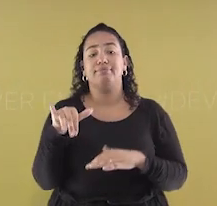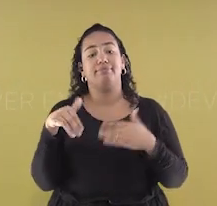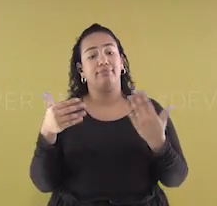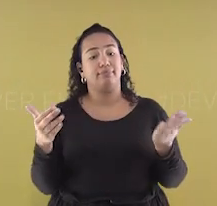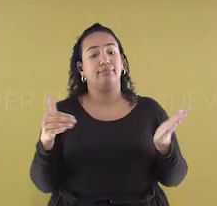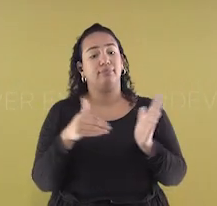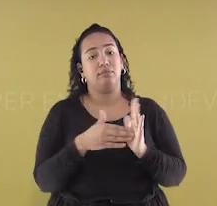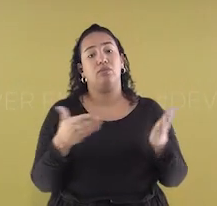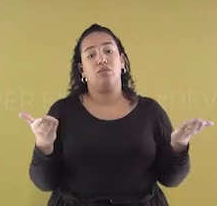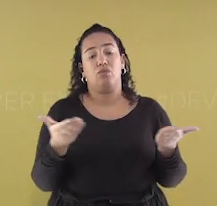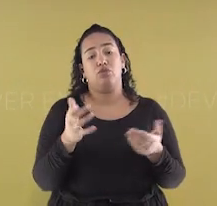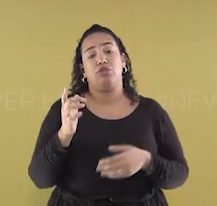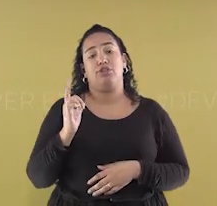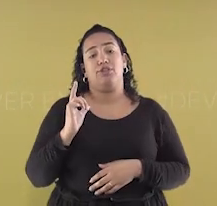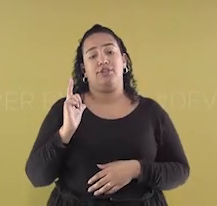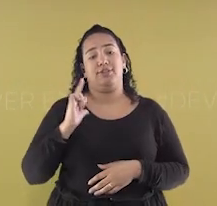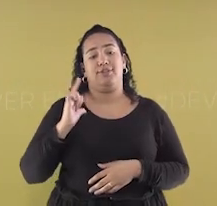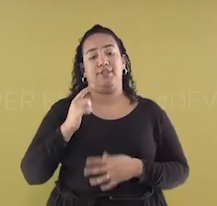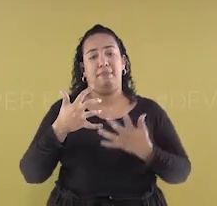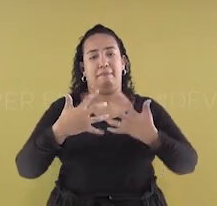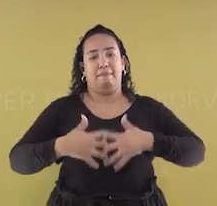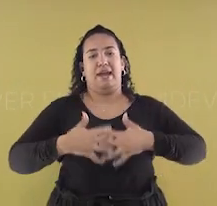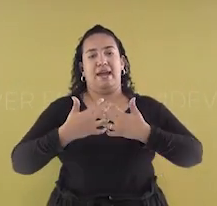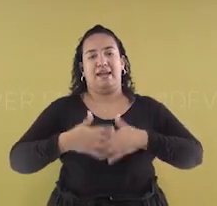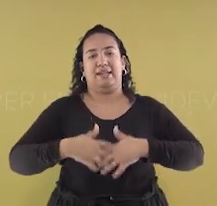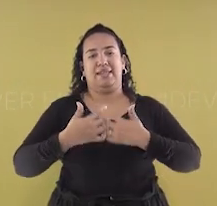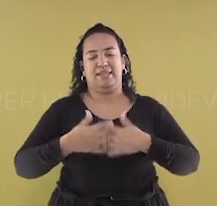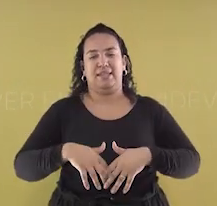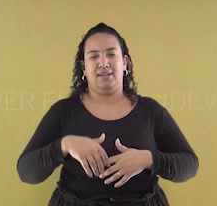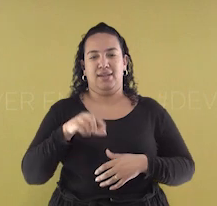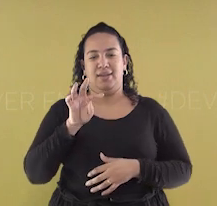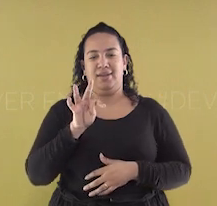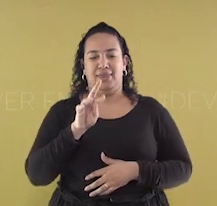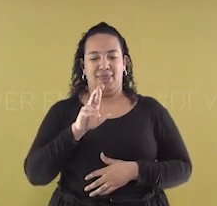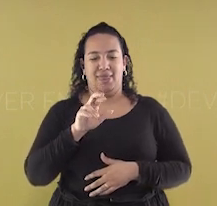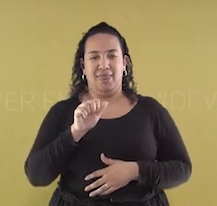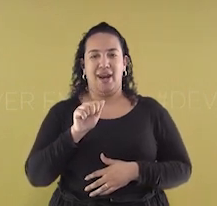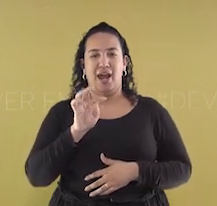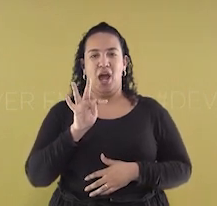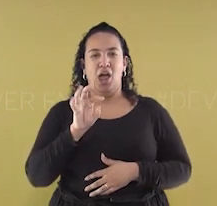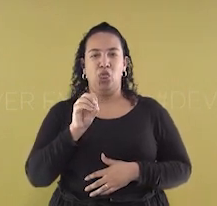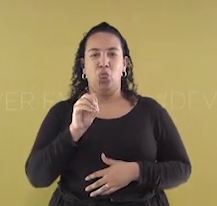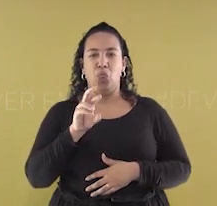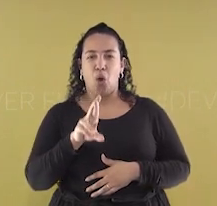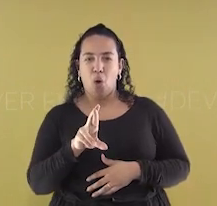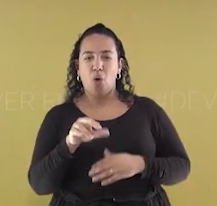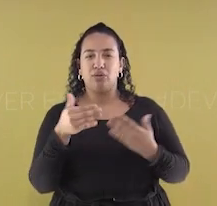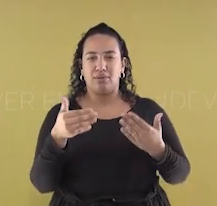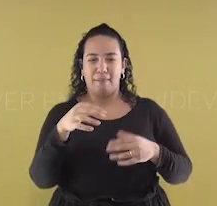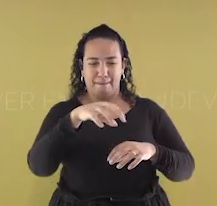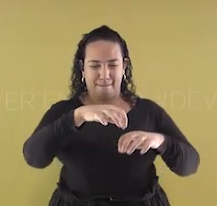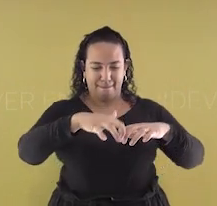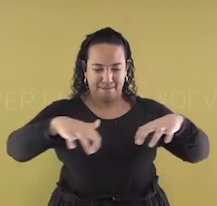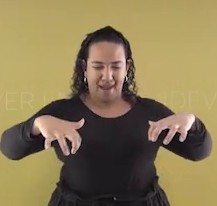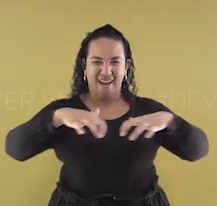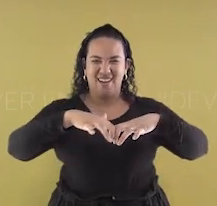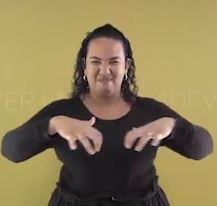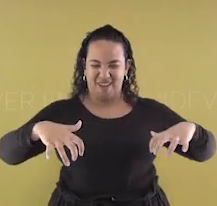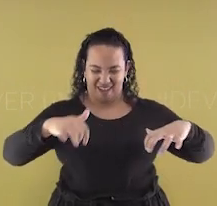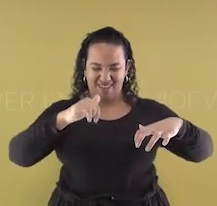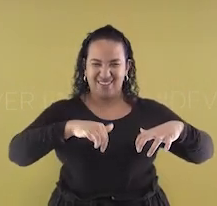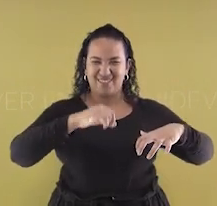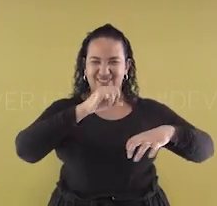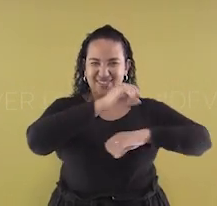até a forma de hoje, que se usa um tratorzinho, um maquinário para poder fazer as valinhas na terra, para jogar